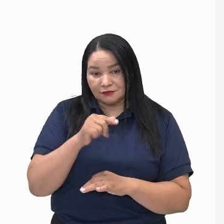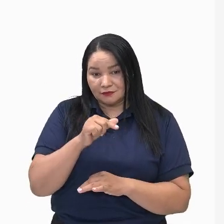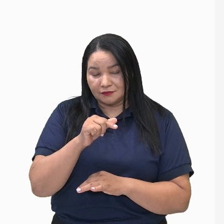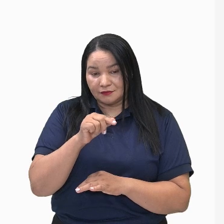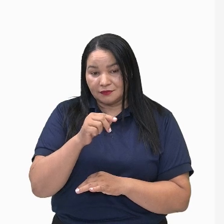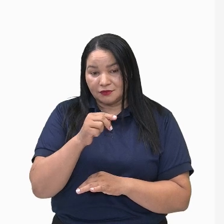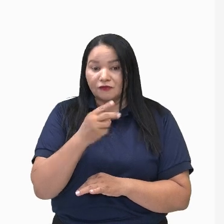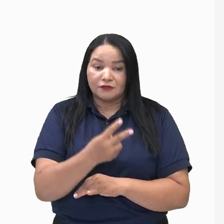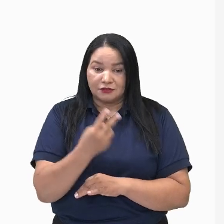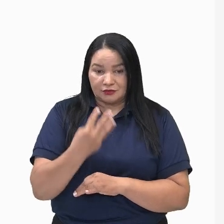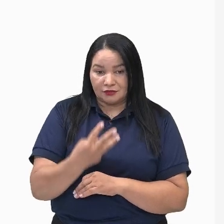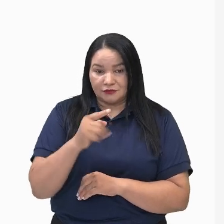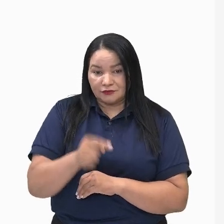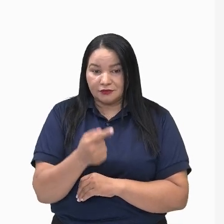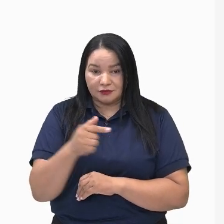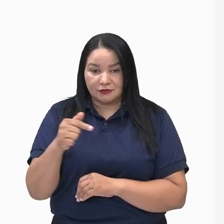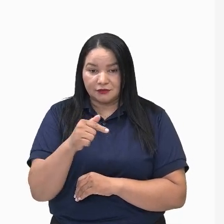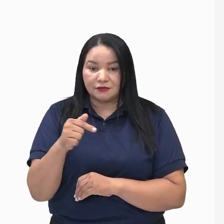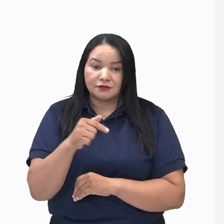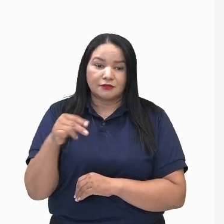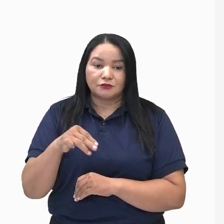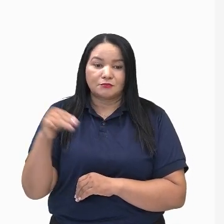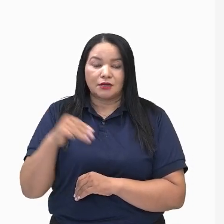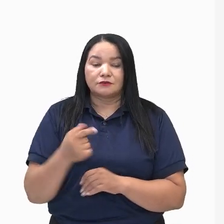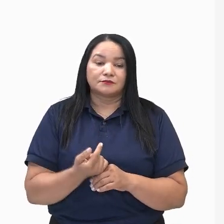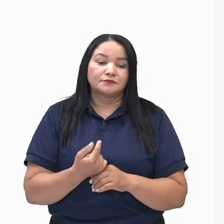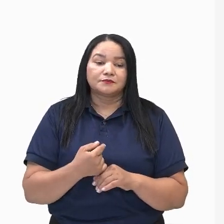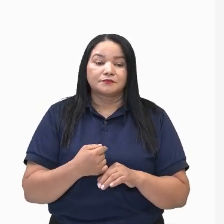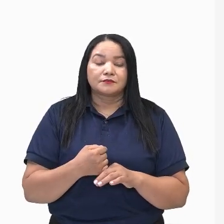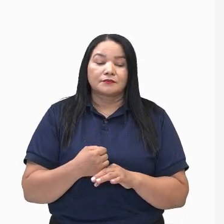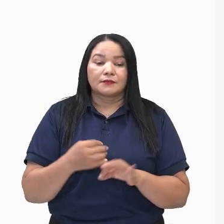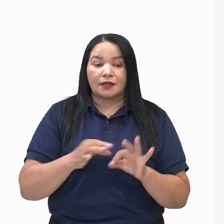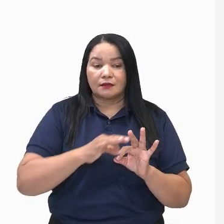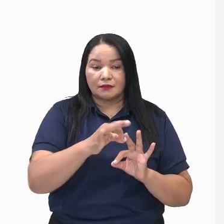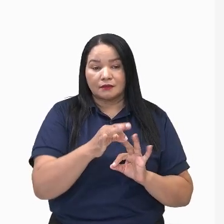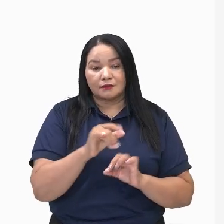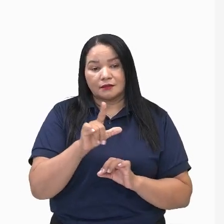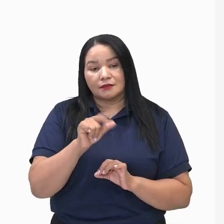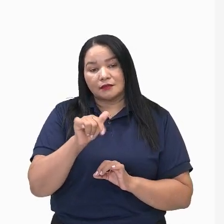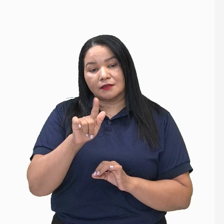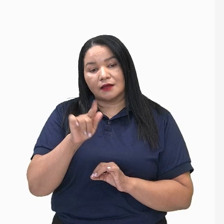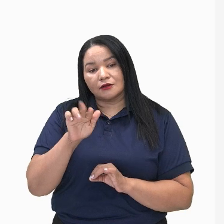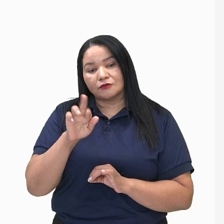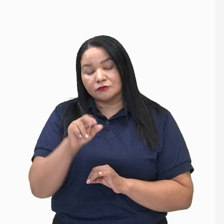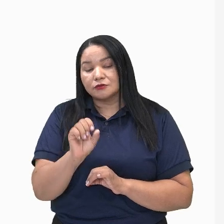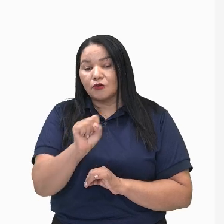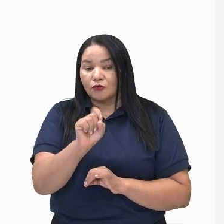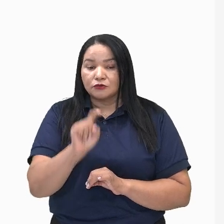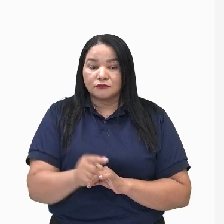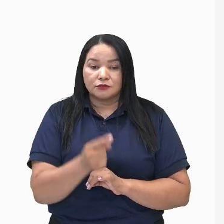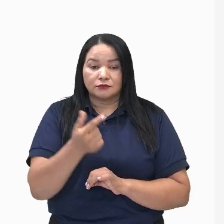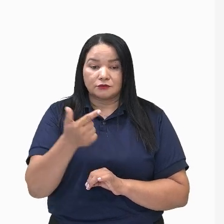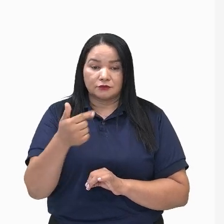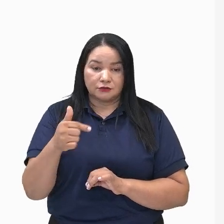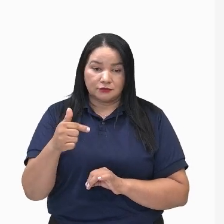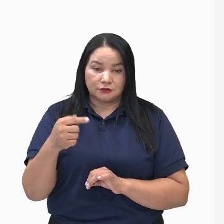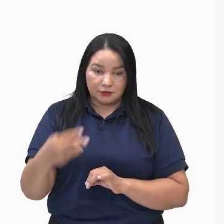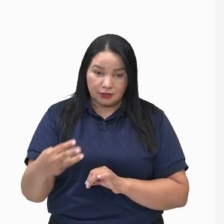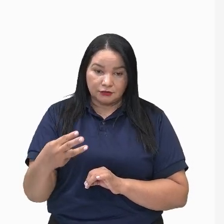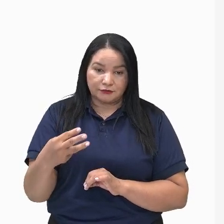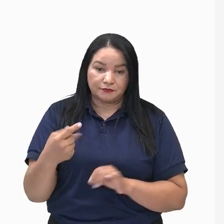23,77 metros de comprimento e 8,23 metros para jogos individuais